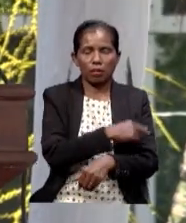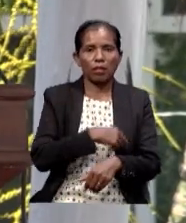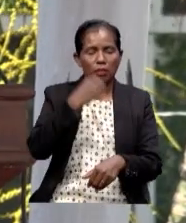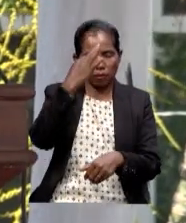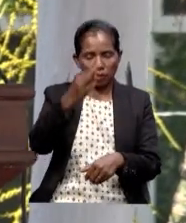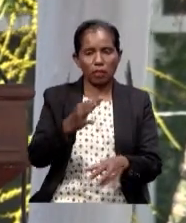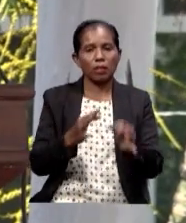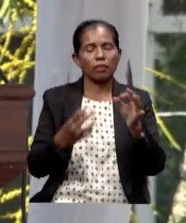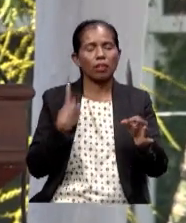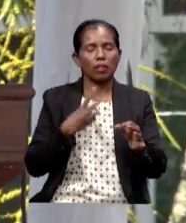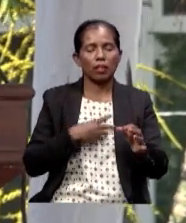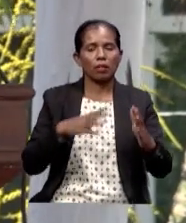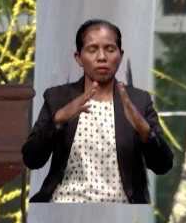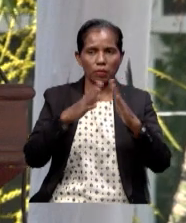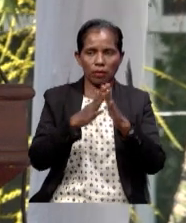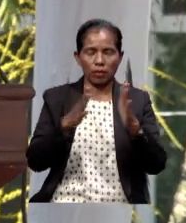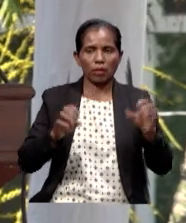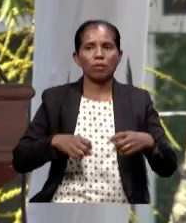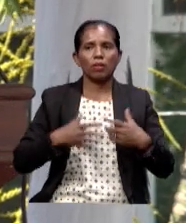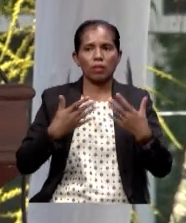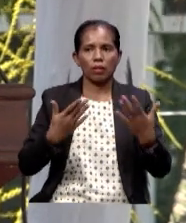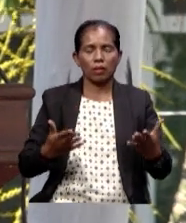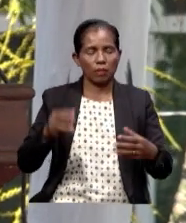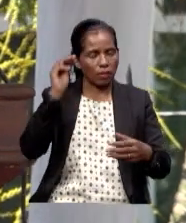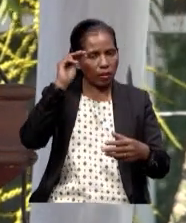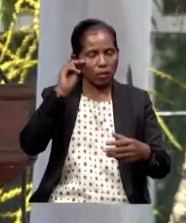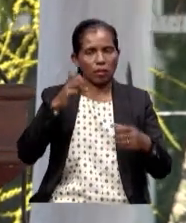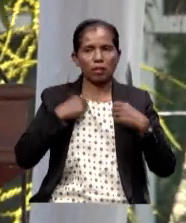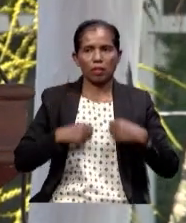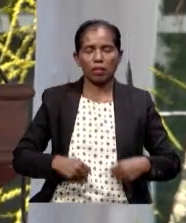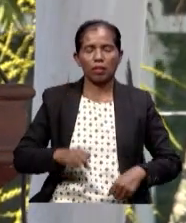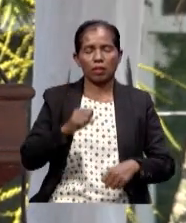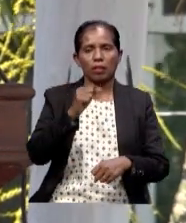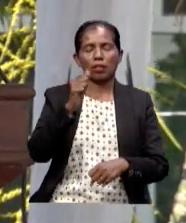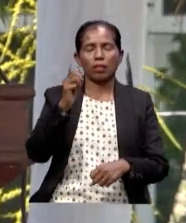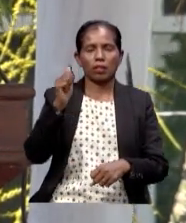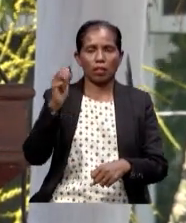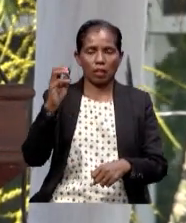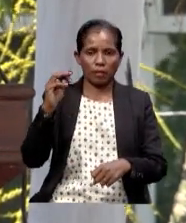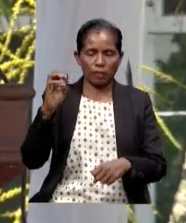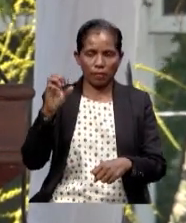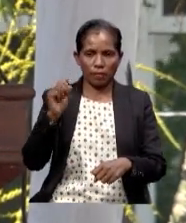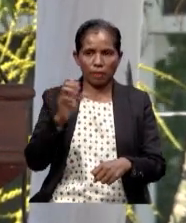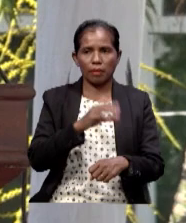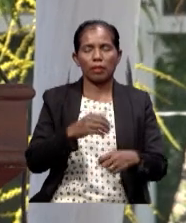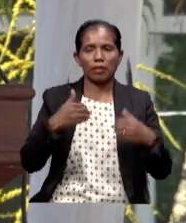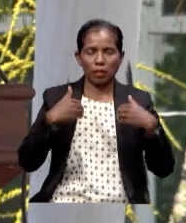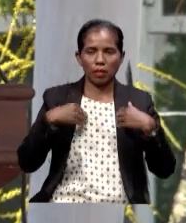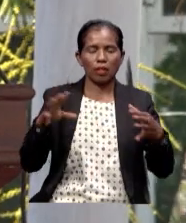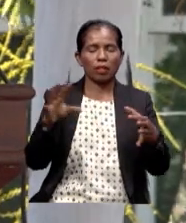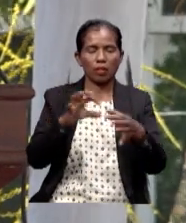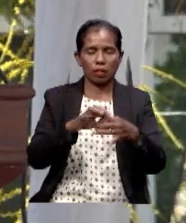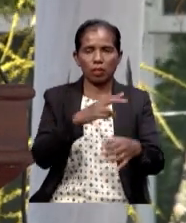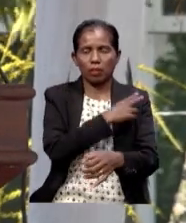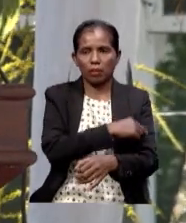quer que tenha uma boa tira né o ensino sam é o Ministério da Saúde sam é não os só autônomos se bem e ligação ao hospital